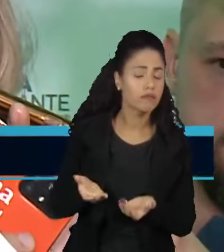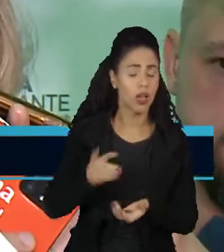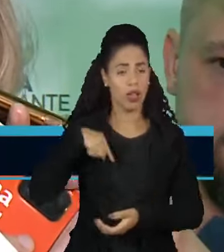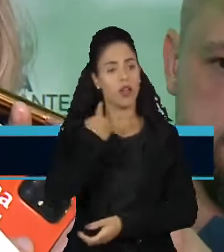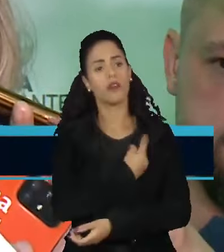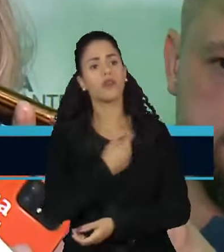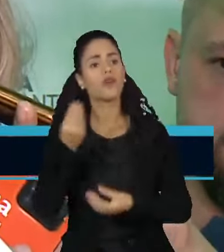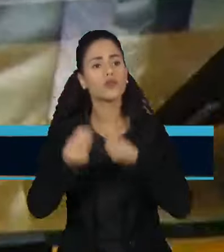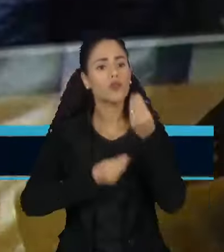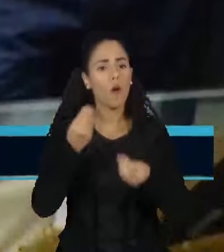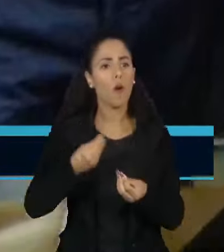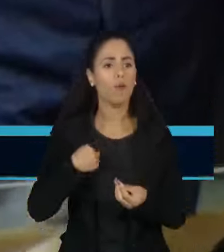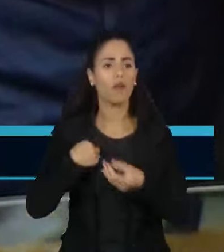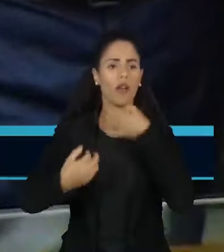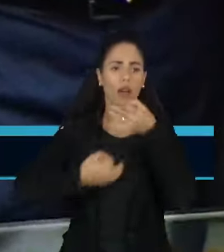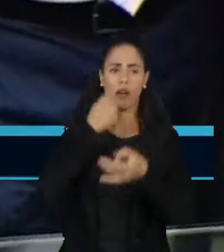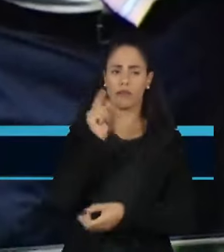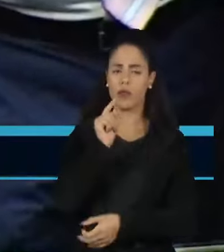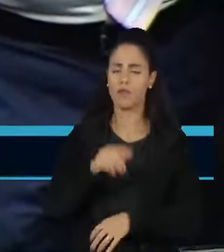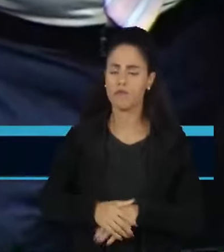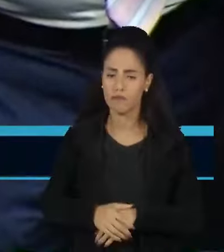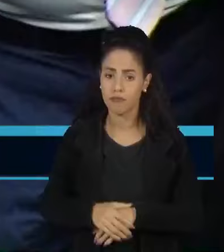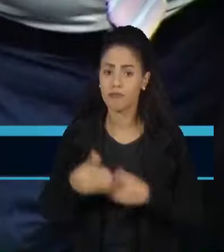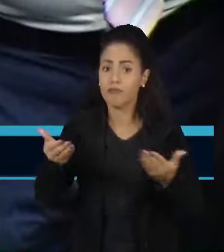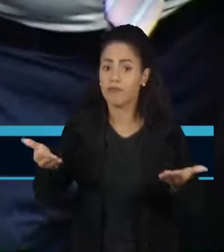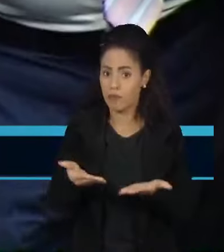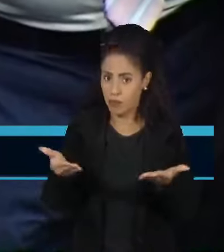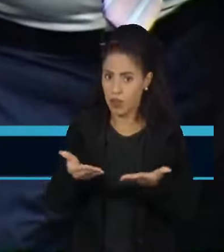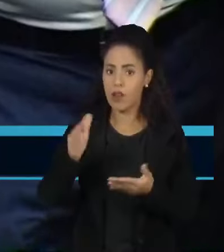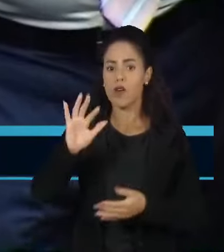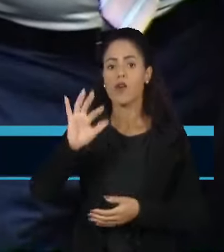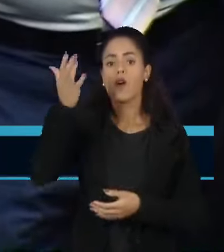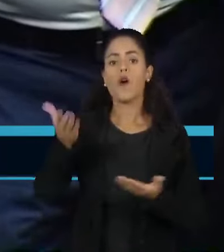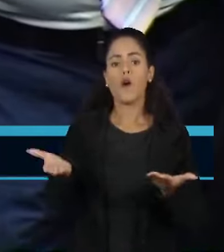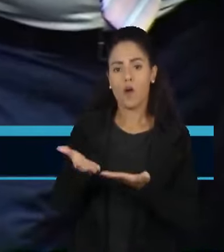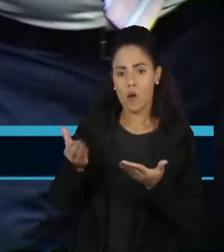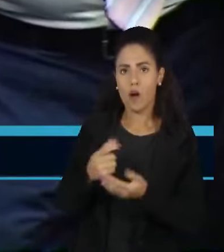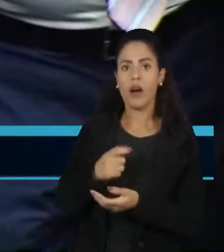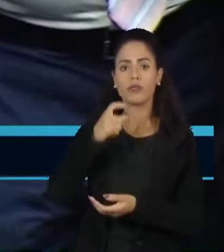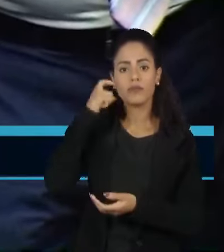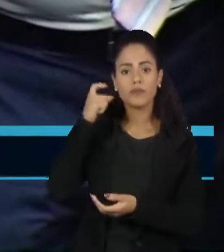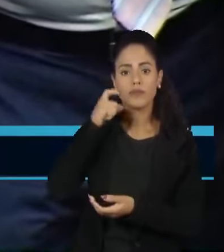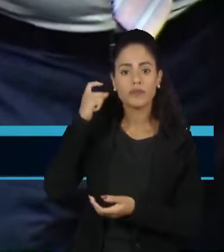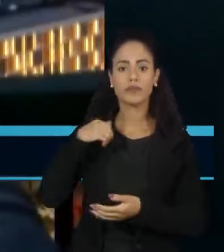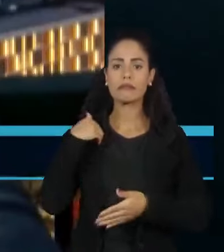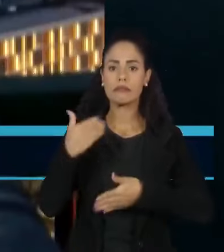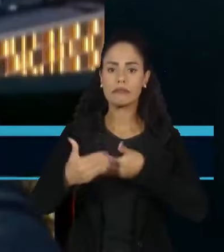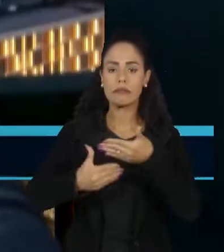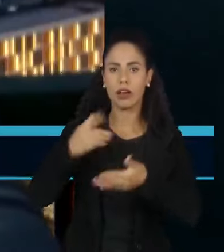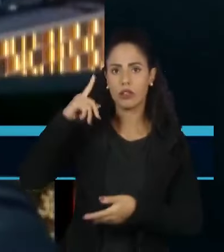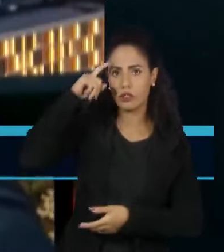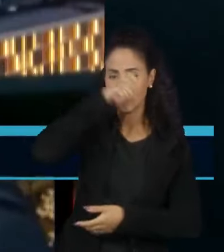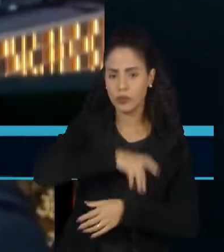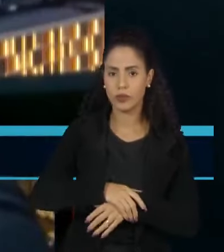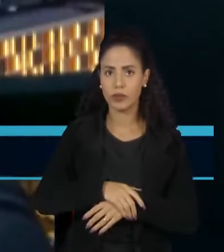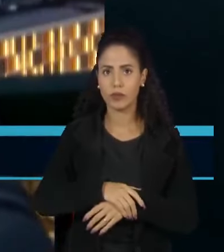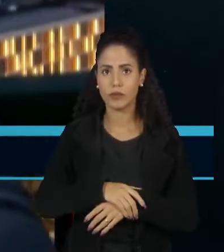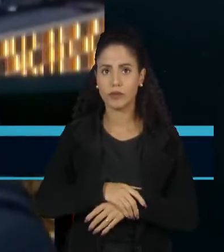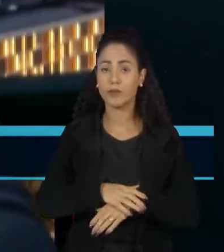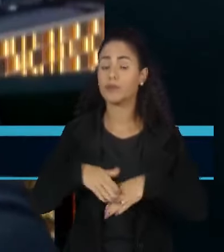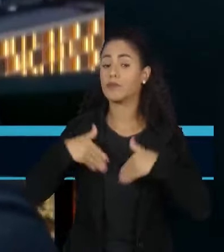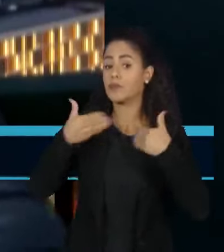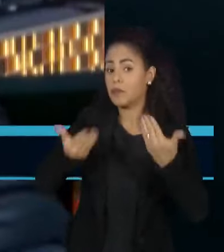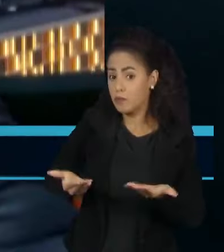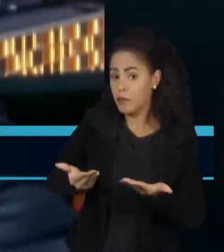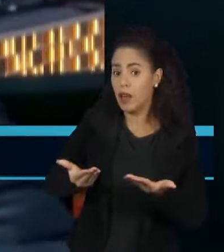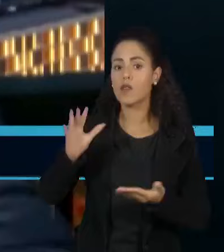não podemos é pré-julgar. A crise fez com que a sucessão de Lira ficasse cada vez mais incerta. Neste que foi um caso